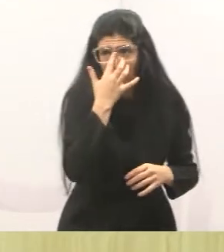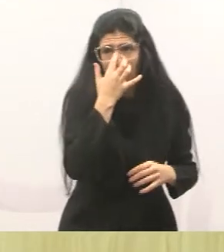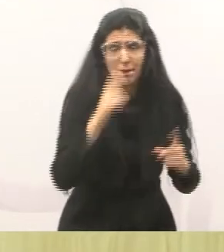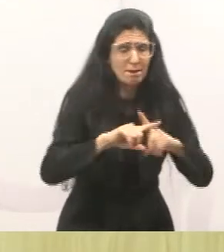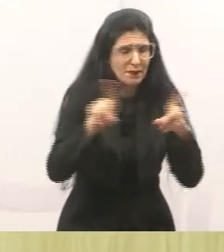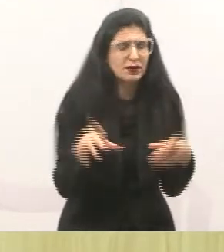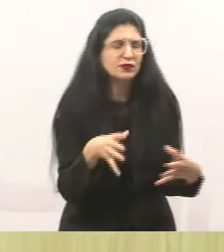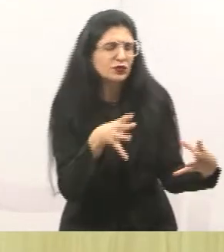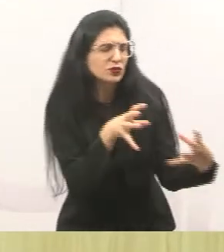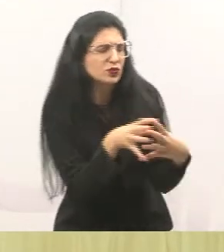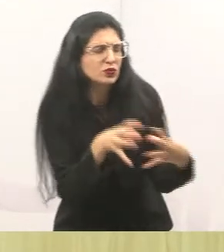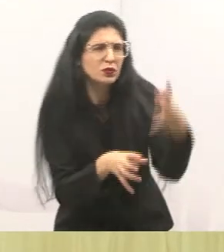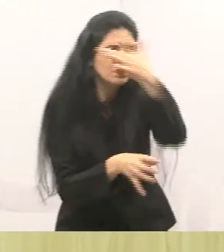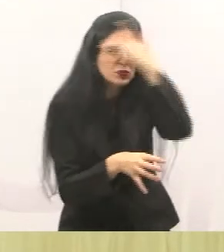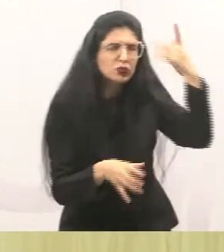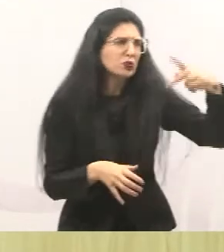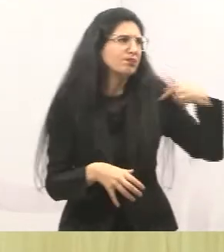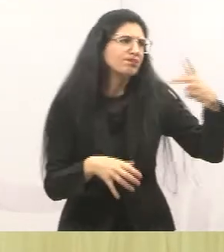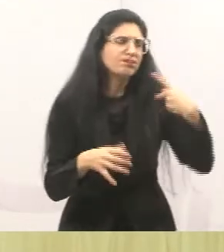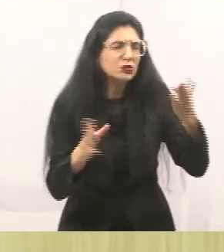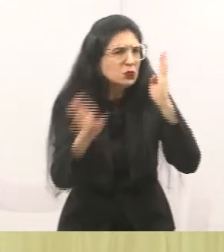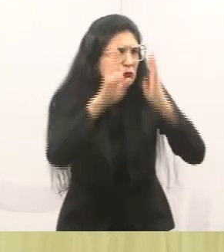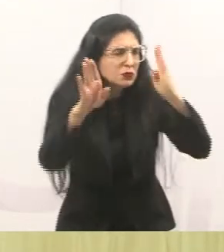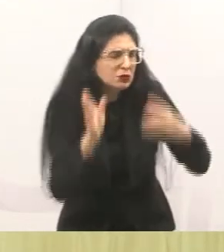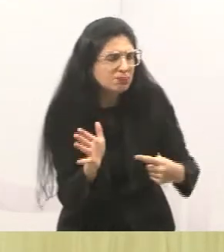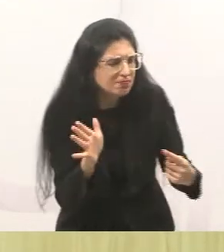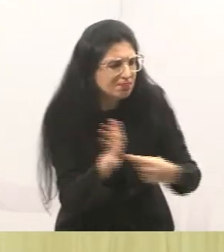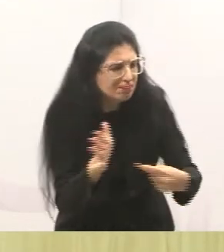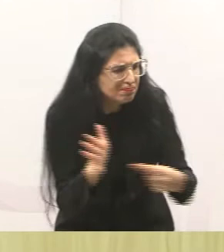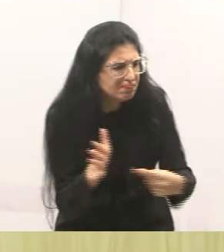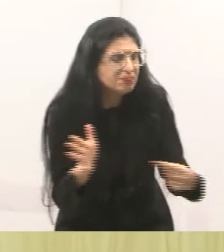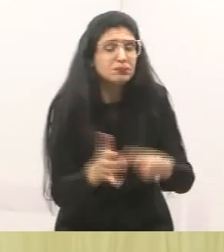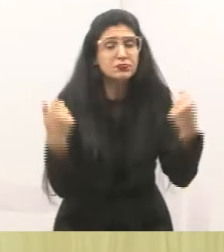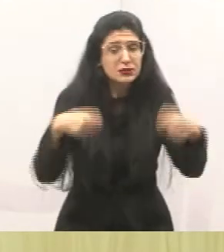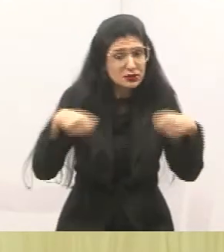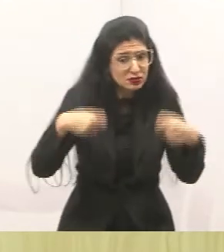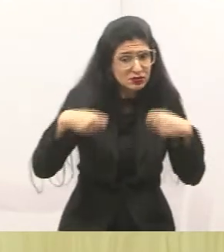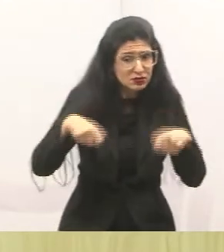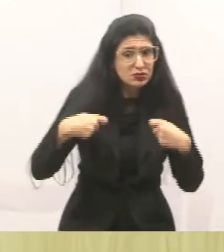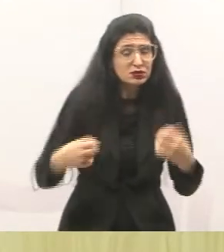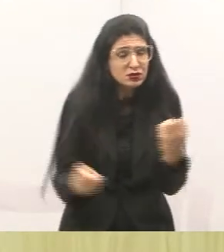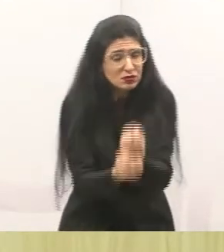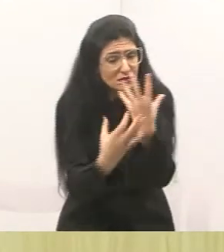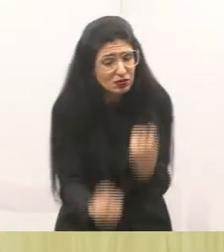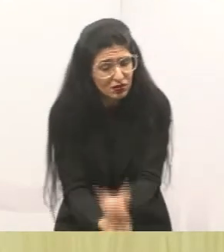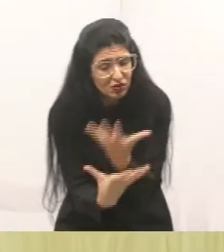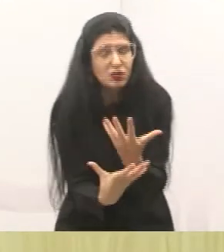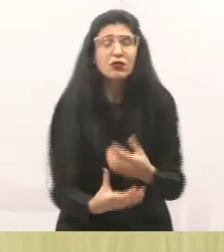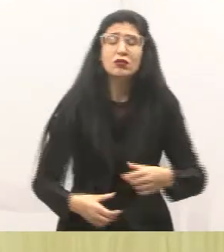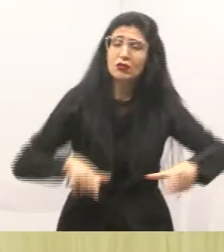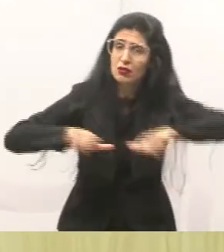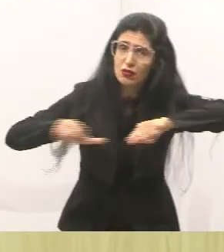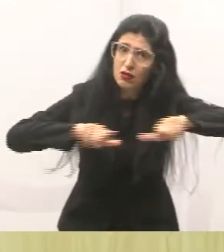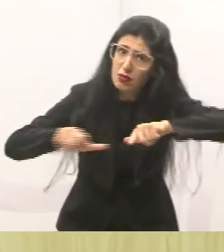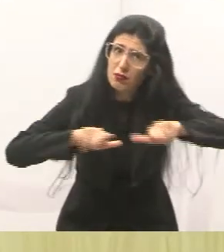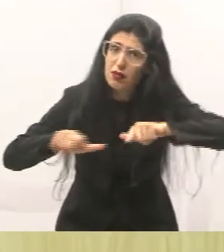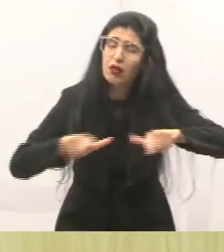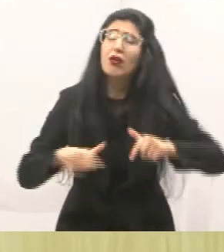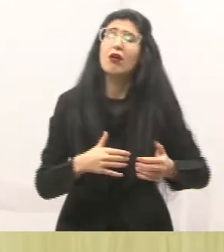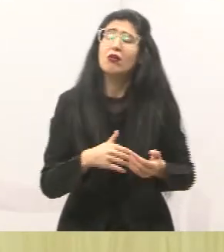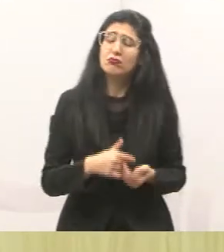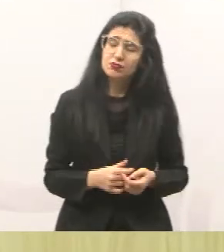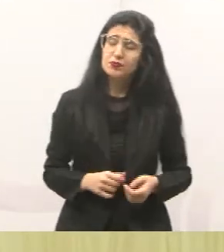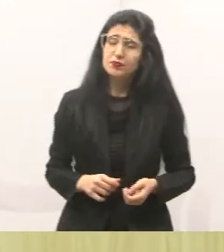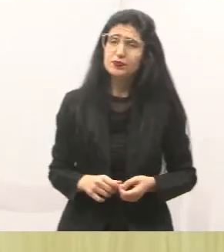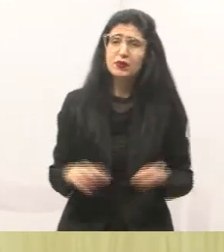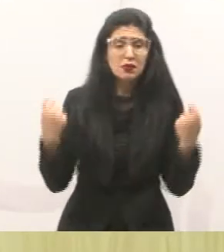comissão parlamentar de inquérito para a finalização dos trabalhos das oitivas, com vistas a uma melhor apuração